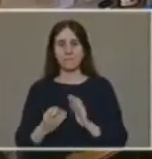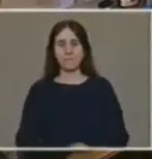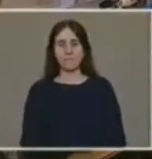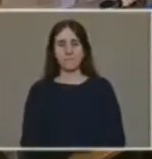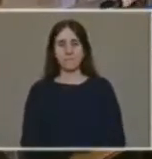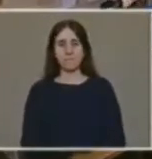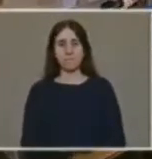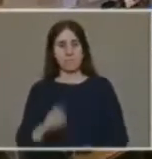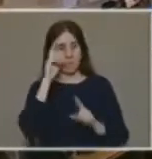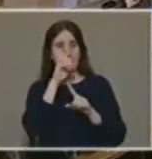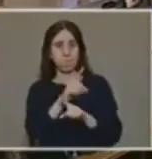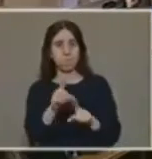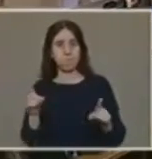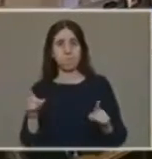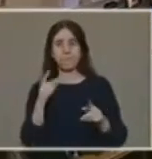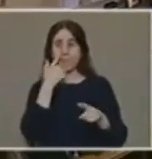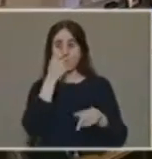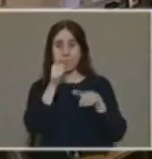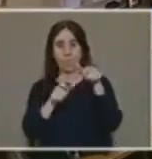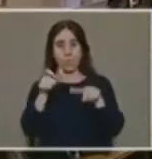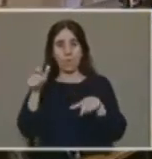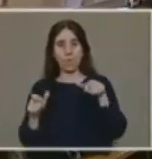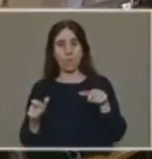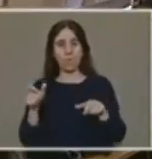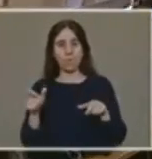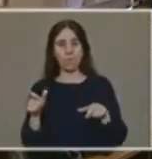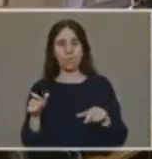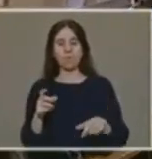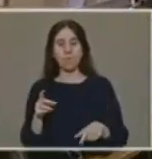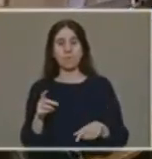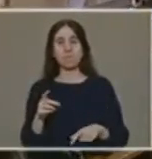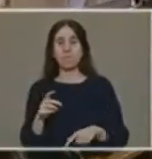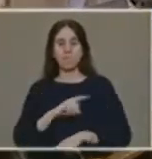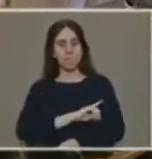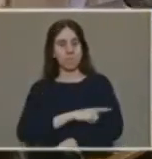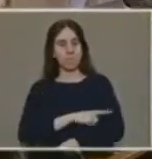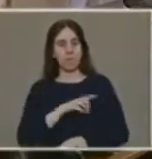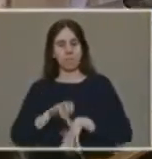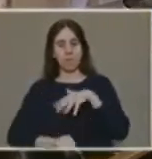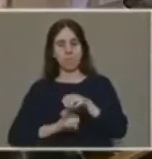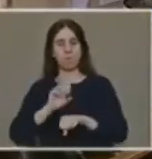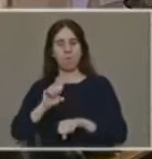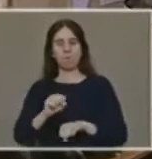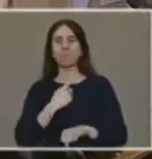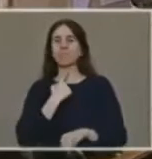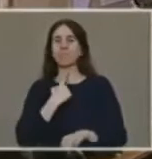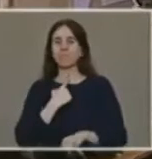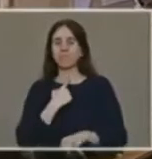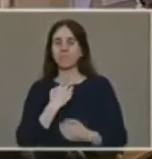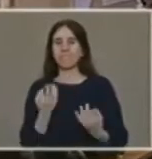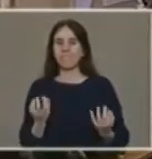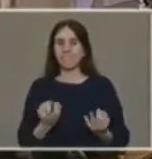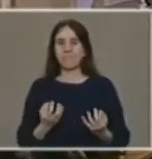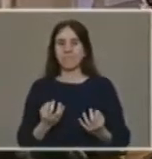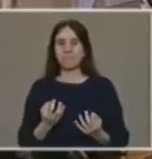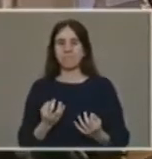Nós sabemos que o homem, quando se deixa levar pela ganância do poder, procura rapidamente